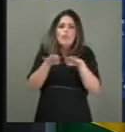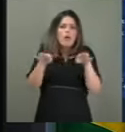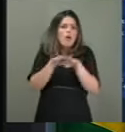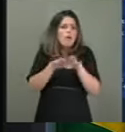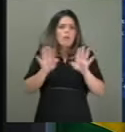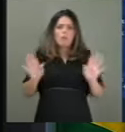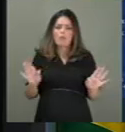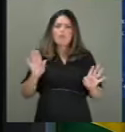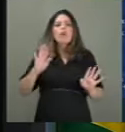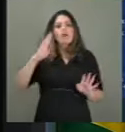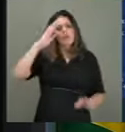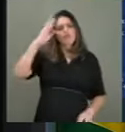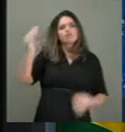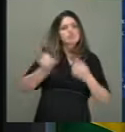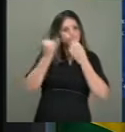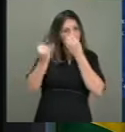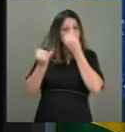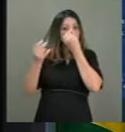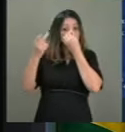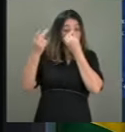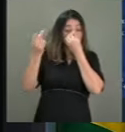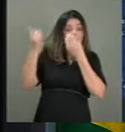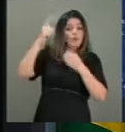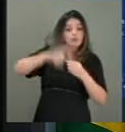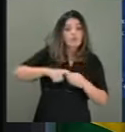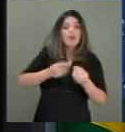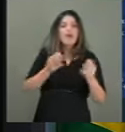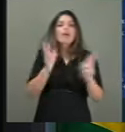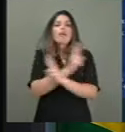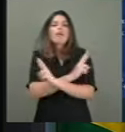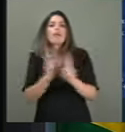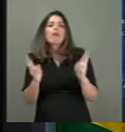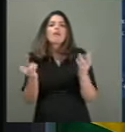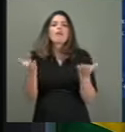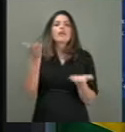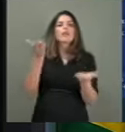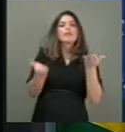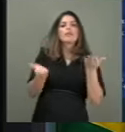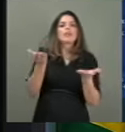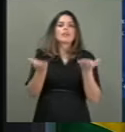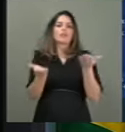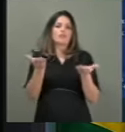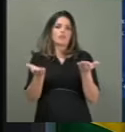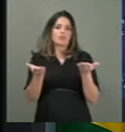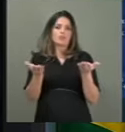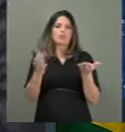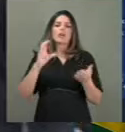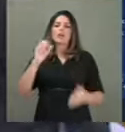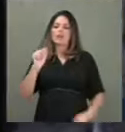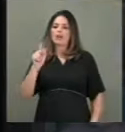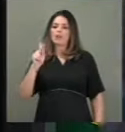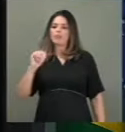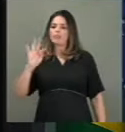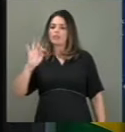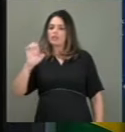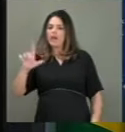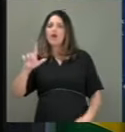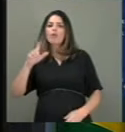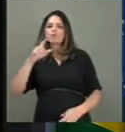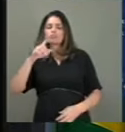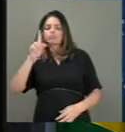fundamental com o Brasil retome o equilíbrio da relação capital de trabalho quem mais perdeu com a reforma trabalhista